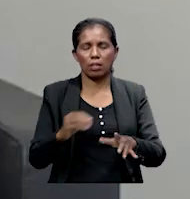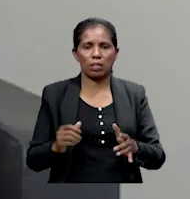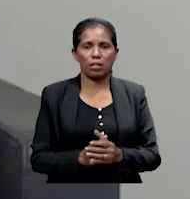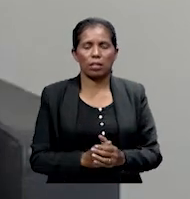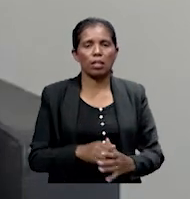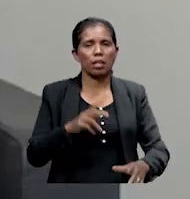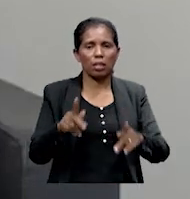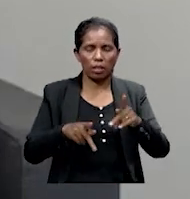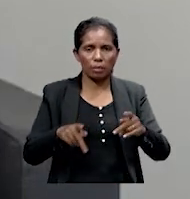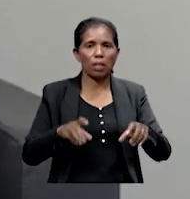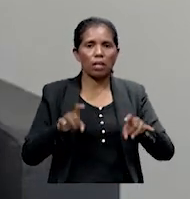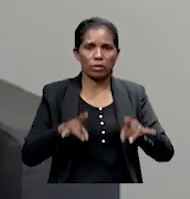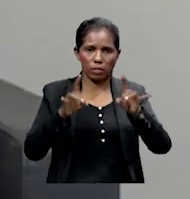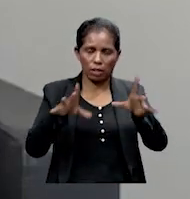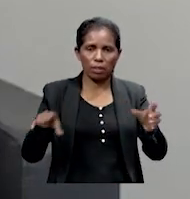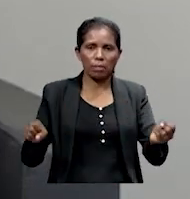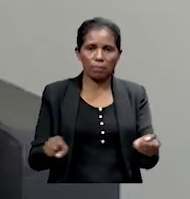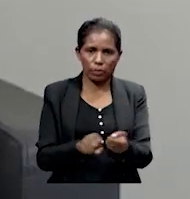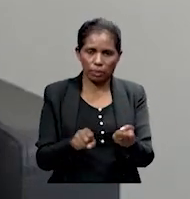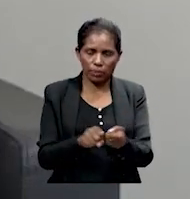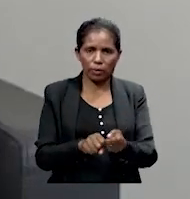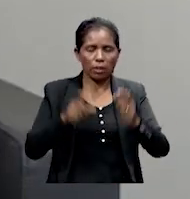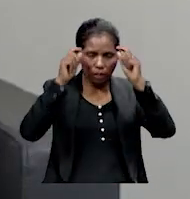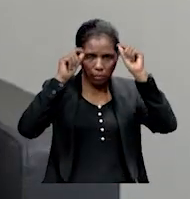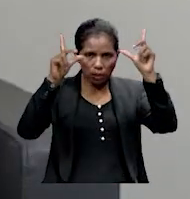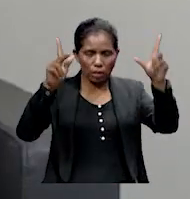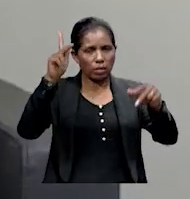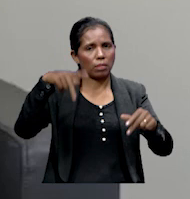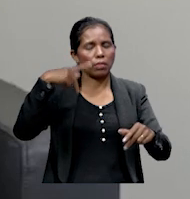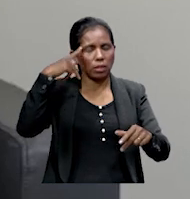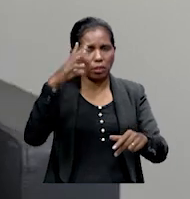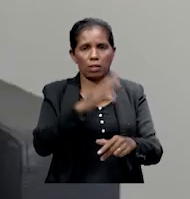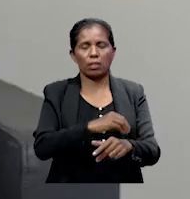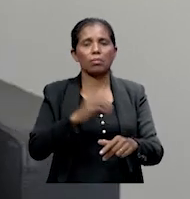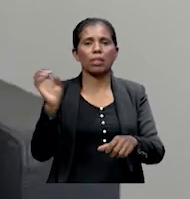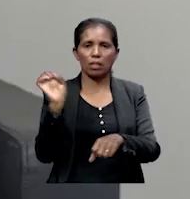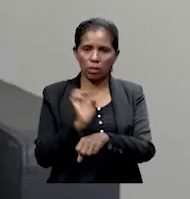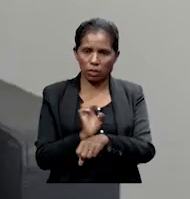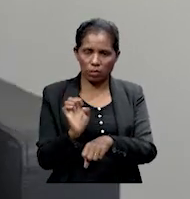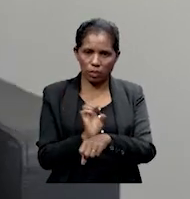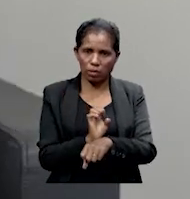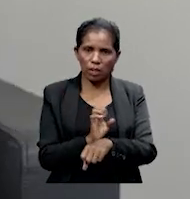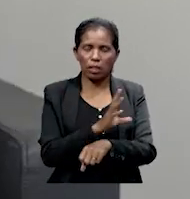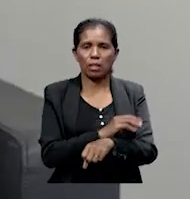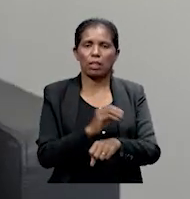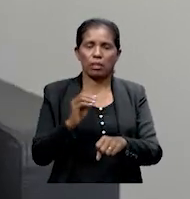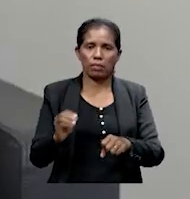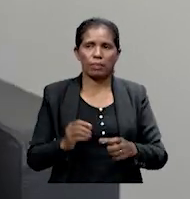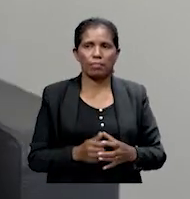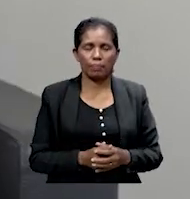Austrália, pelo apoio a Timor-Leste, minha política, diversificação econômica, etc,